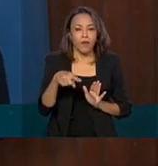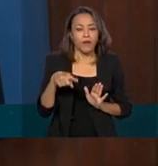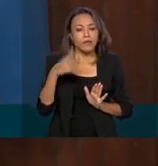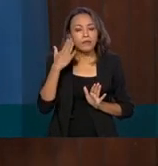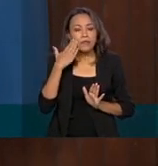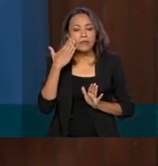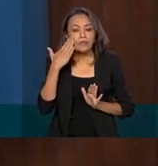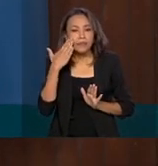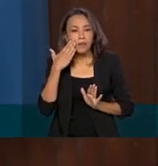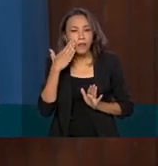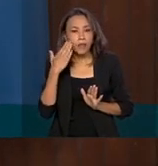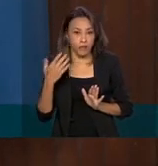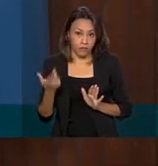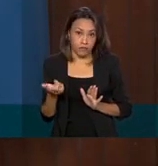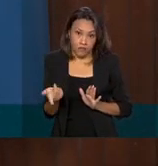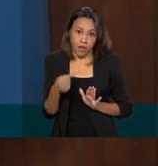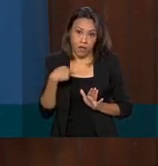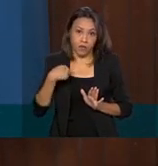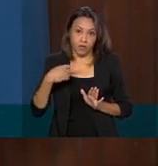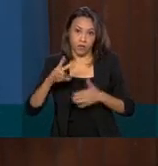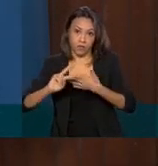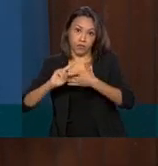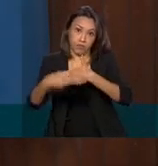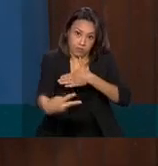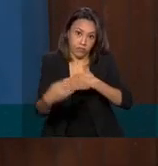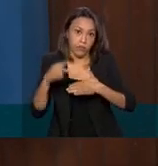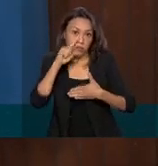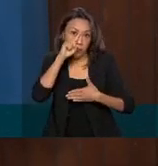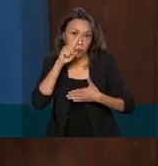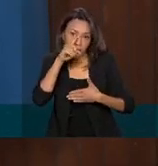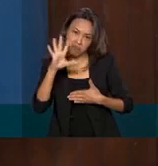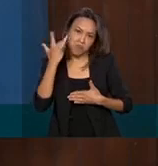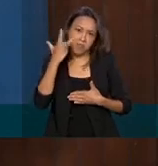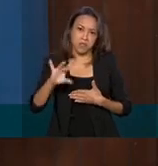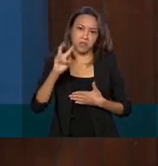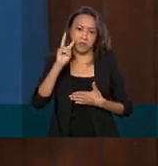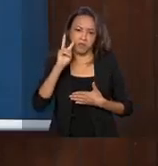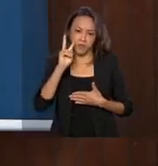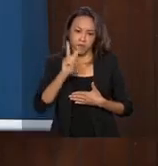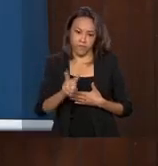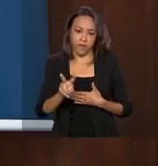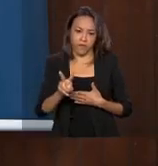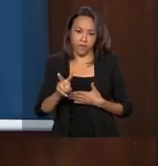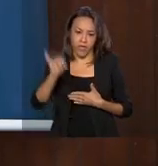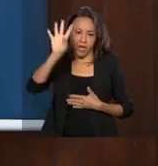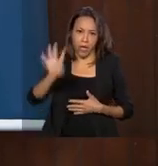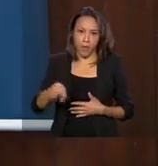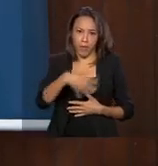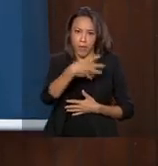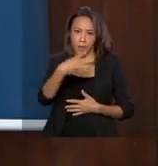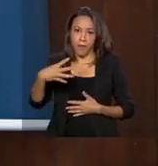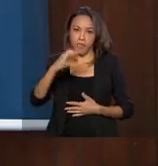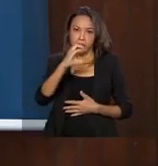da razão de risco. Não sei se vocês conseguem ver na tabela aí, mas está ali,